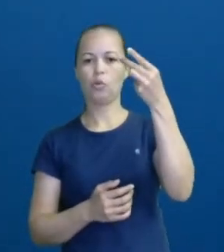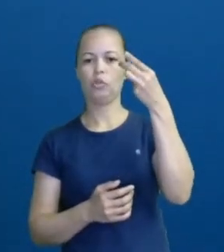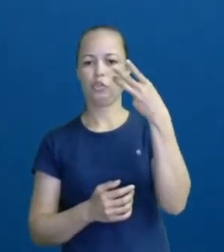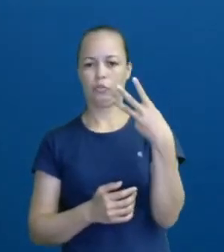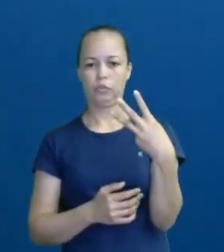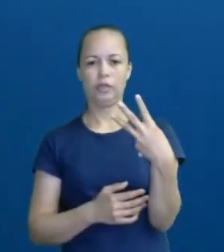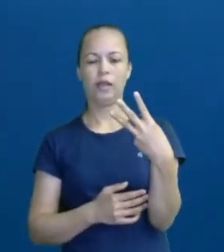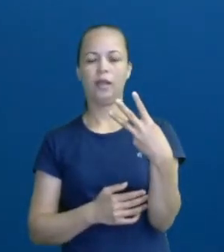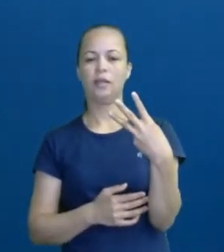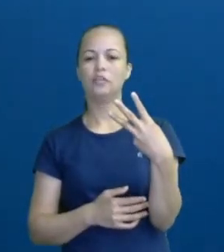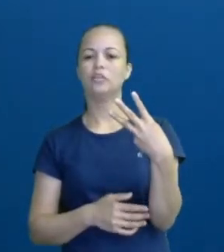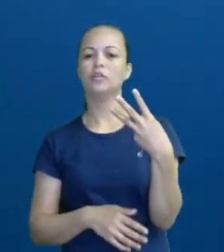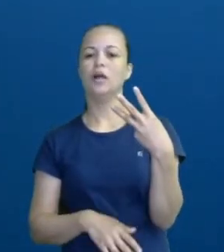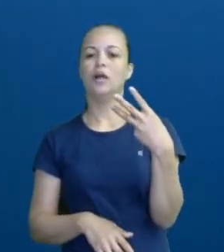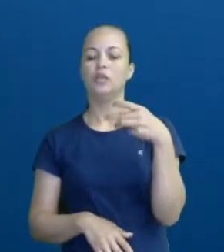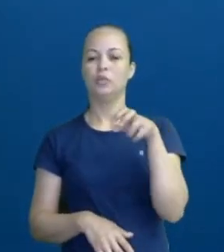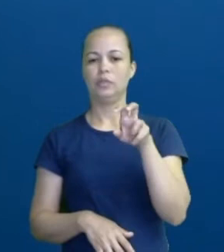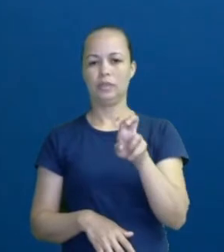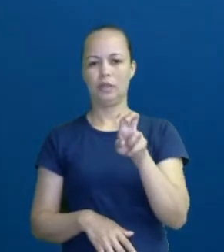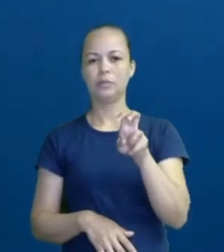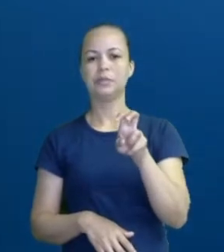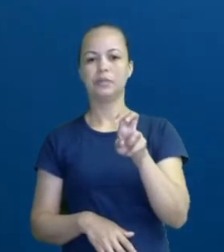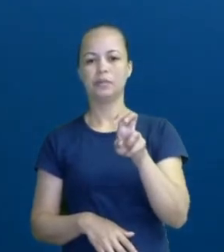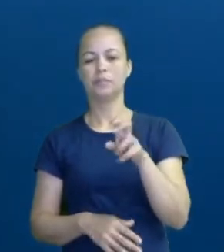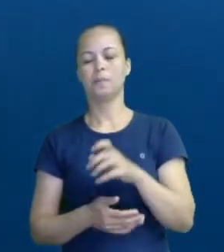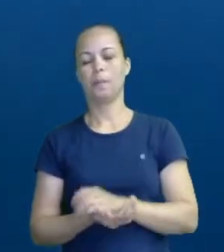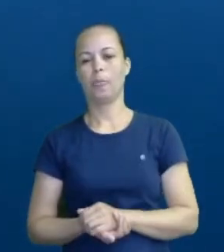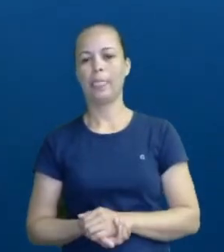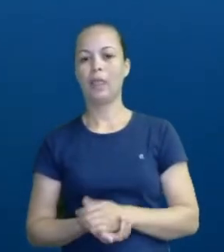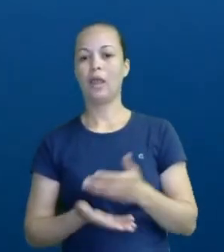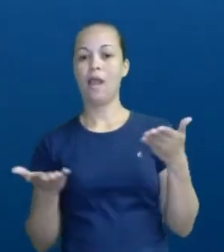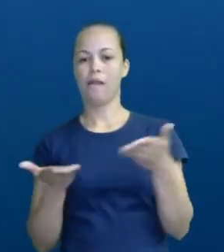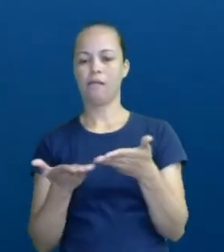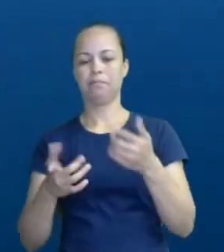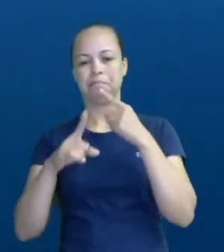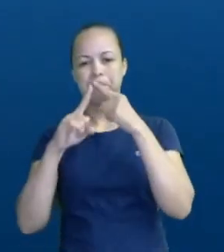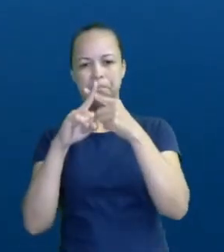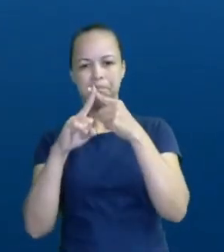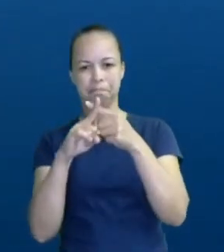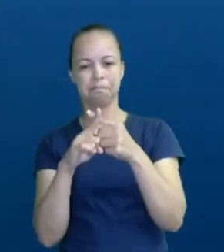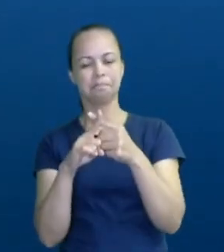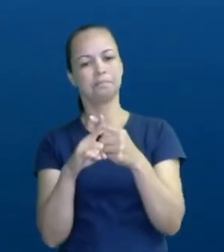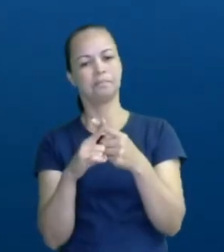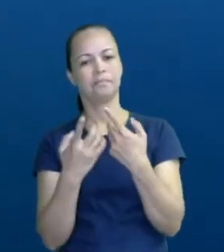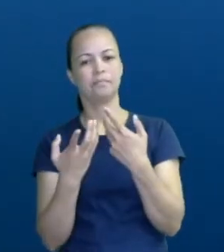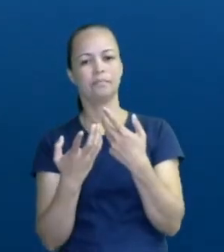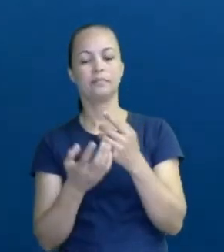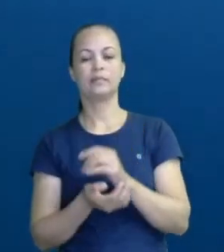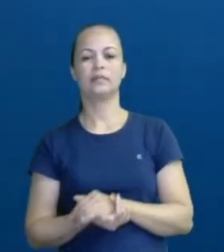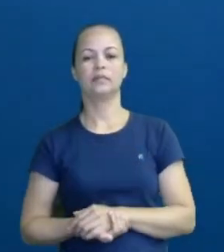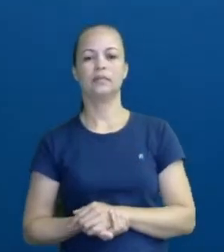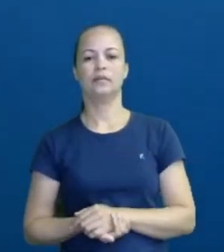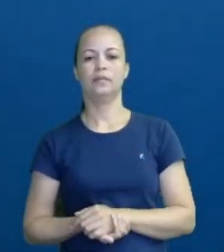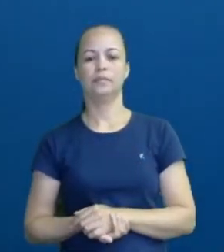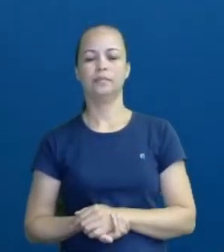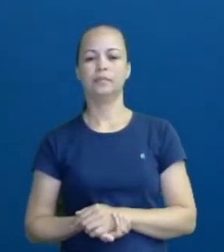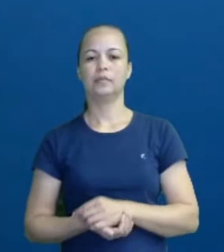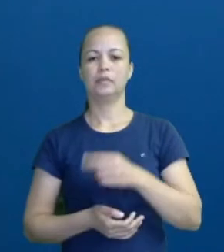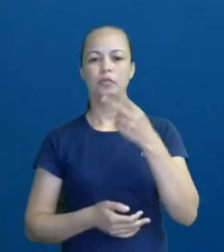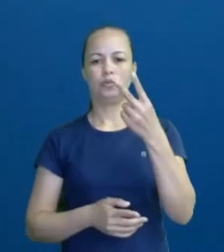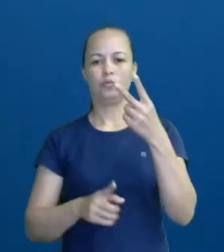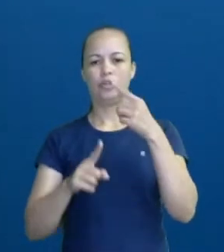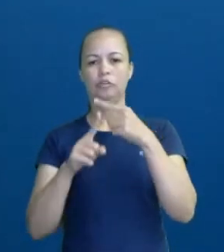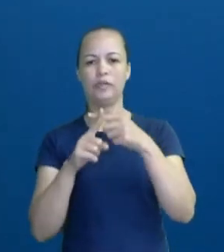o 3, usei o 5. Agora eu vou multiplicar esses valores.